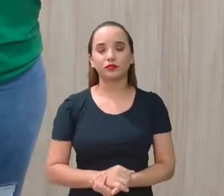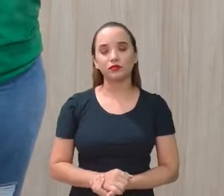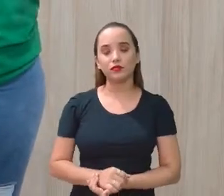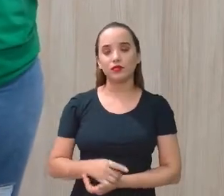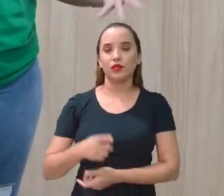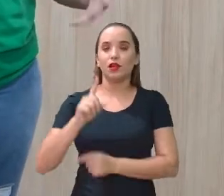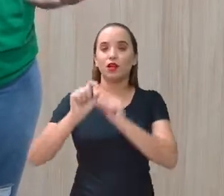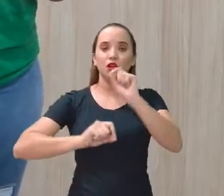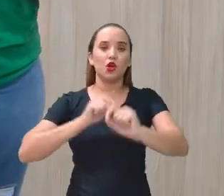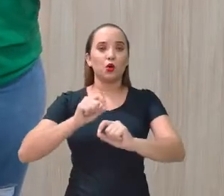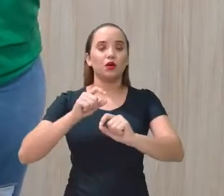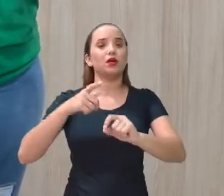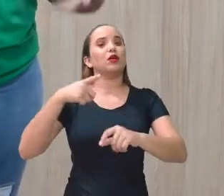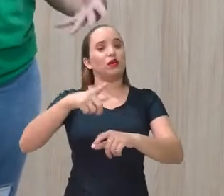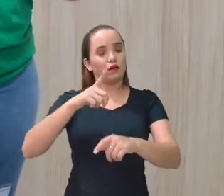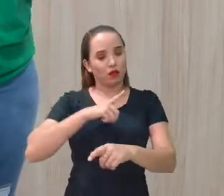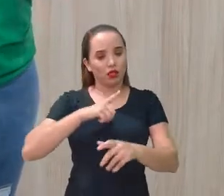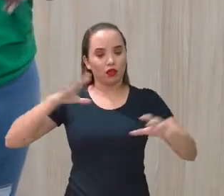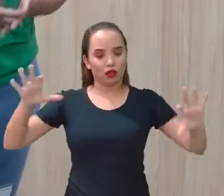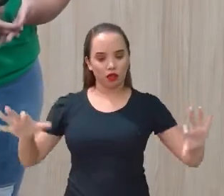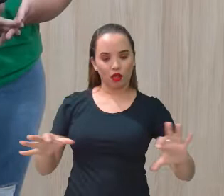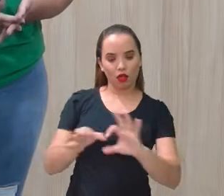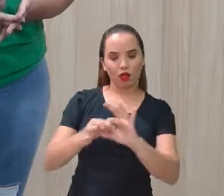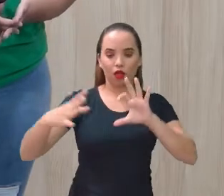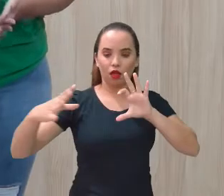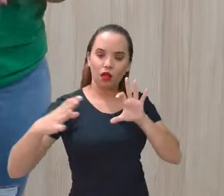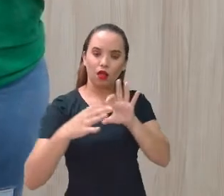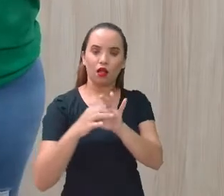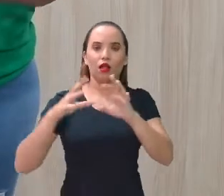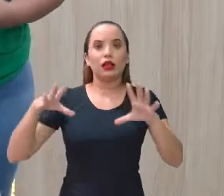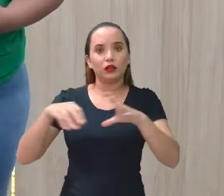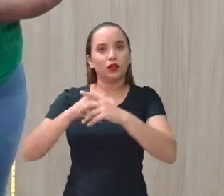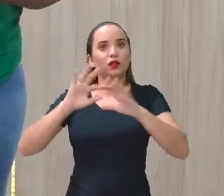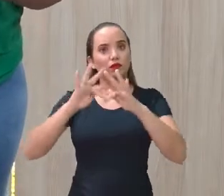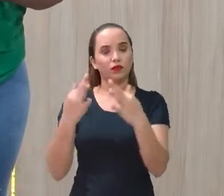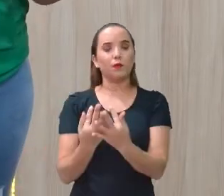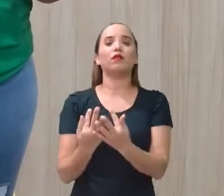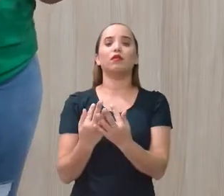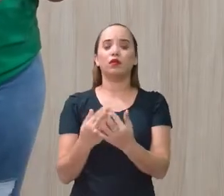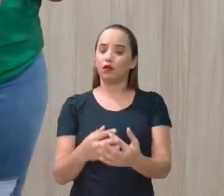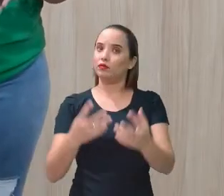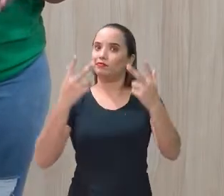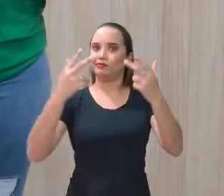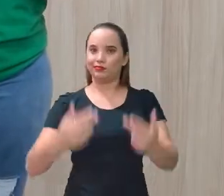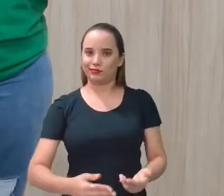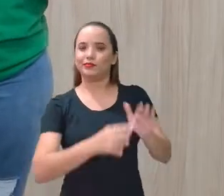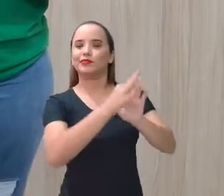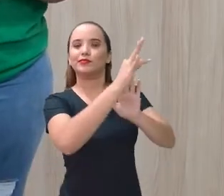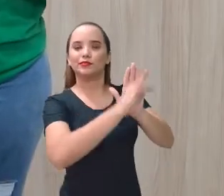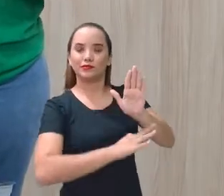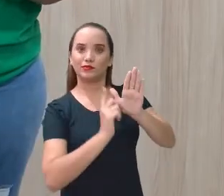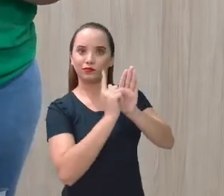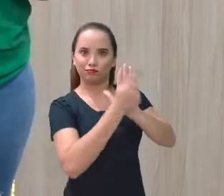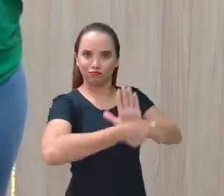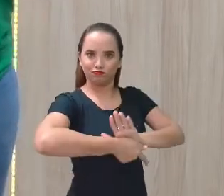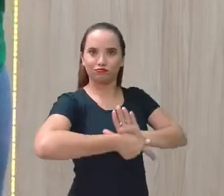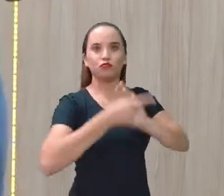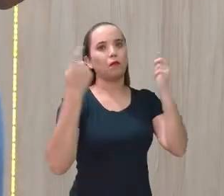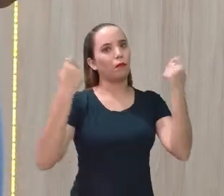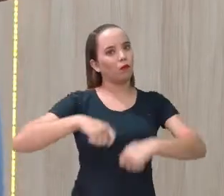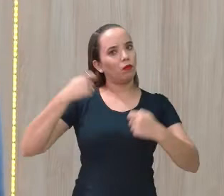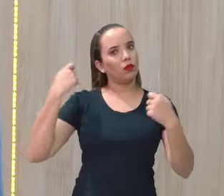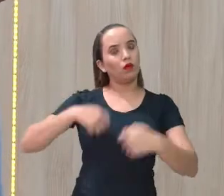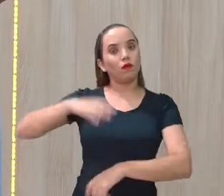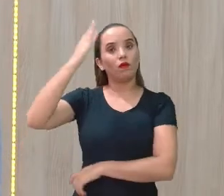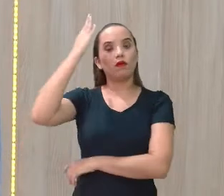se conhecerem e se reconhecerem enquanto família. A mesma coisa é o gênero textual. A gente precisa saber da identidade,